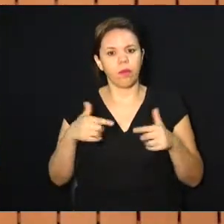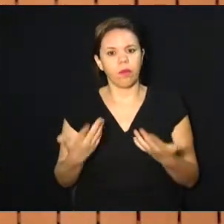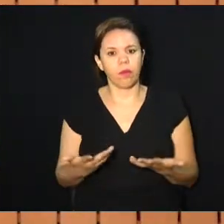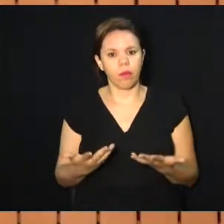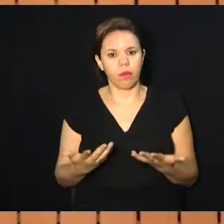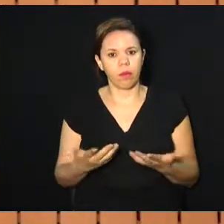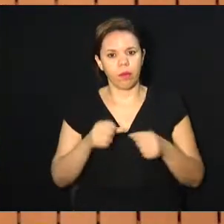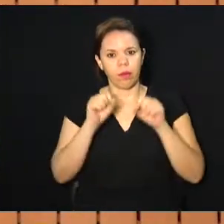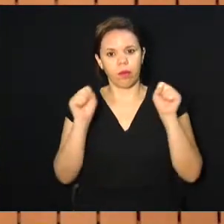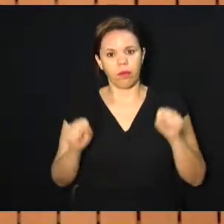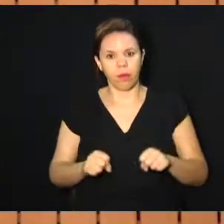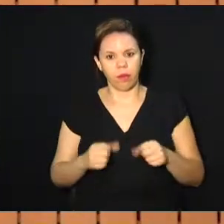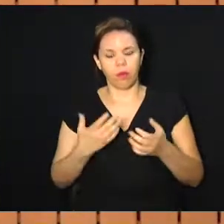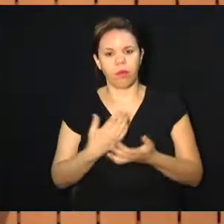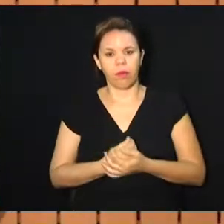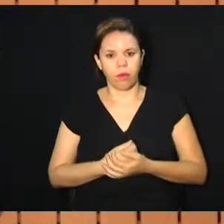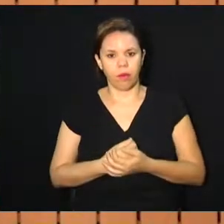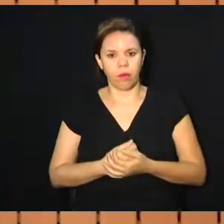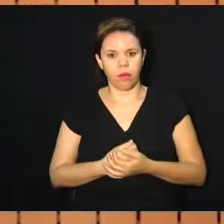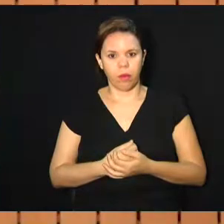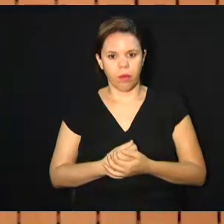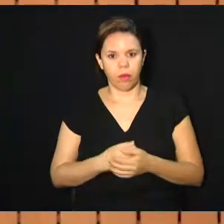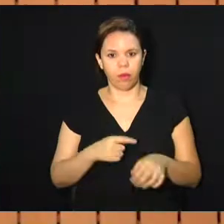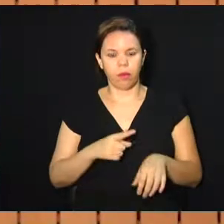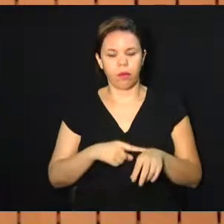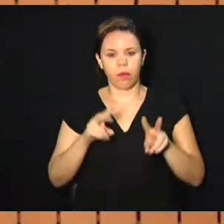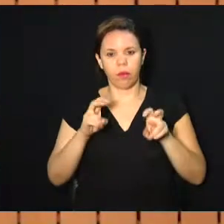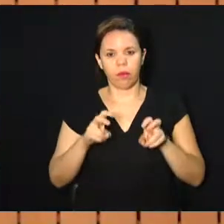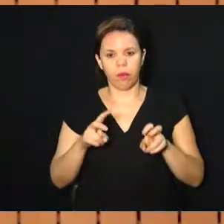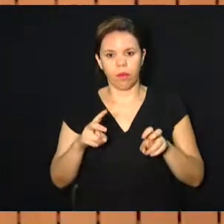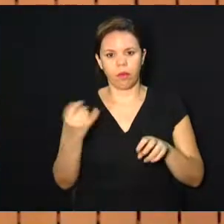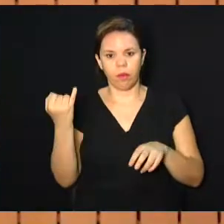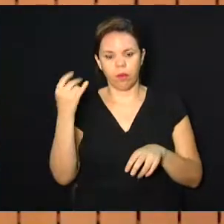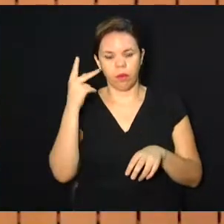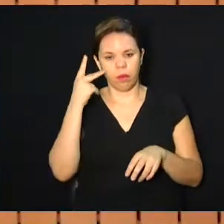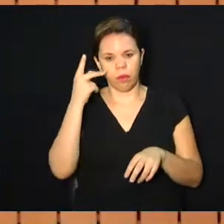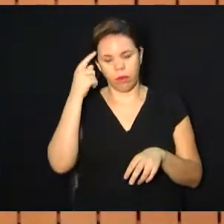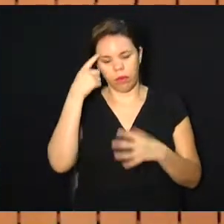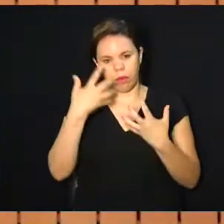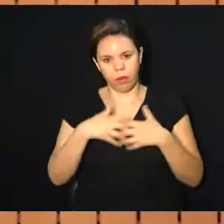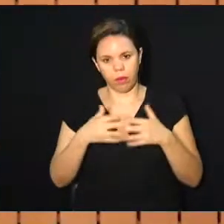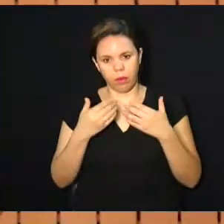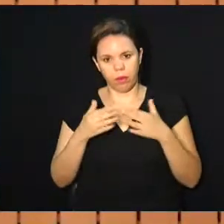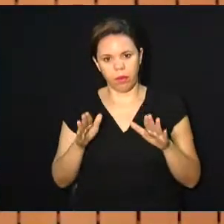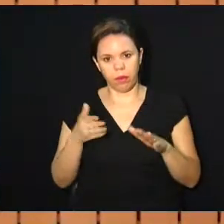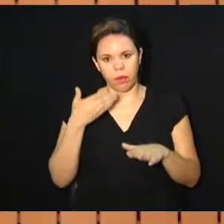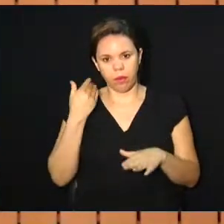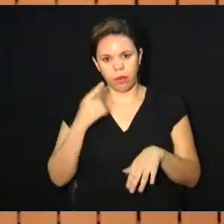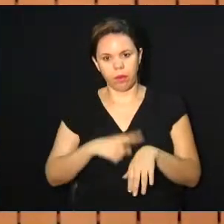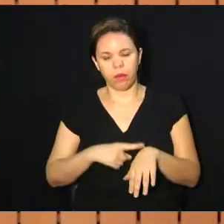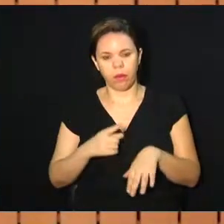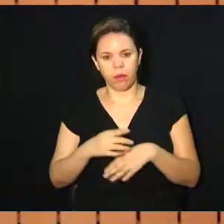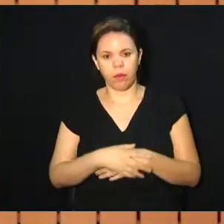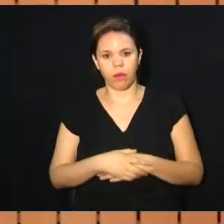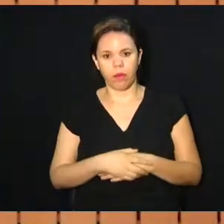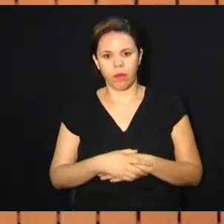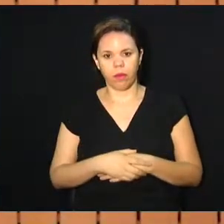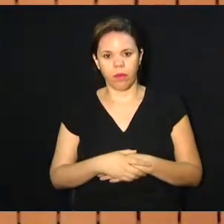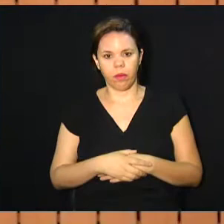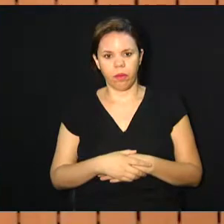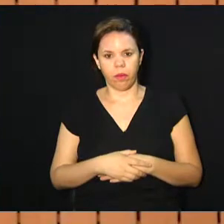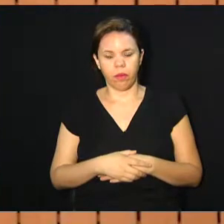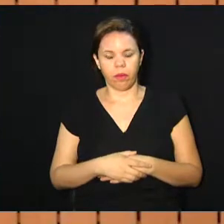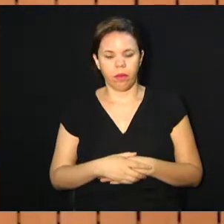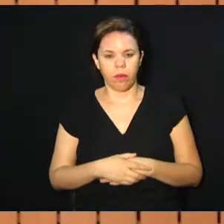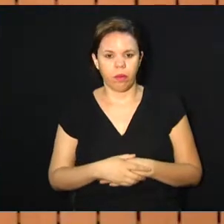um sistema viável. Estou extrapolando um pouco o tema, mas acho que é importante a gente fazer uma reflexão mais ampla, a gente aproveitar esse momento para a gente fazer uma reflexão